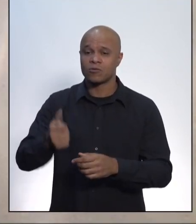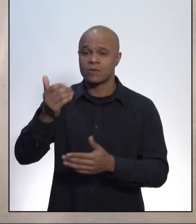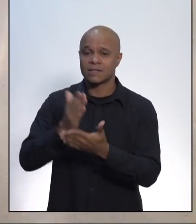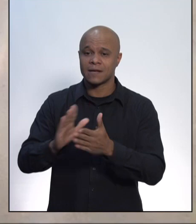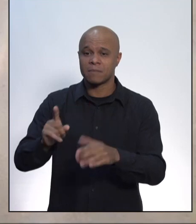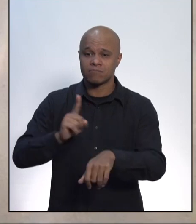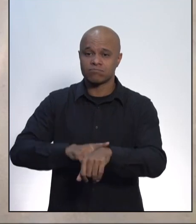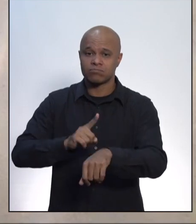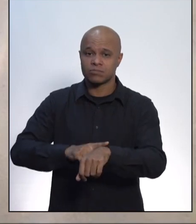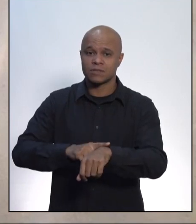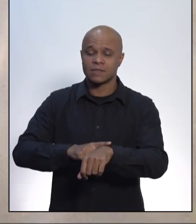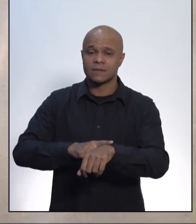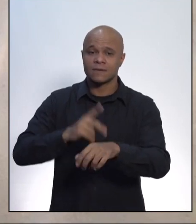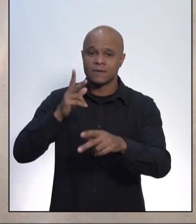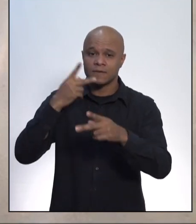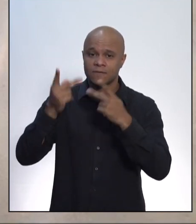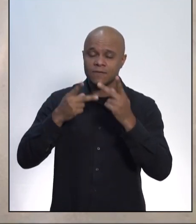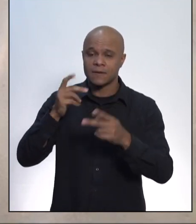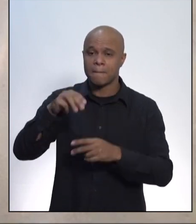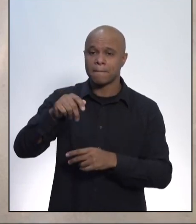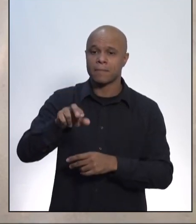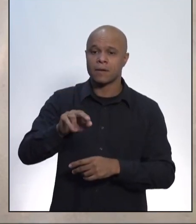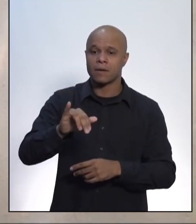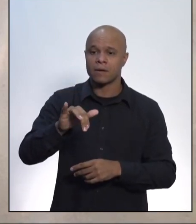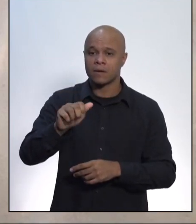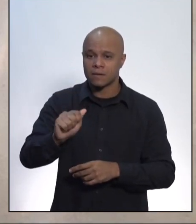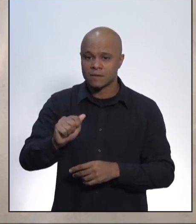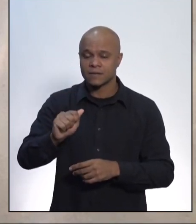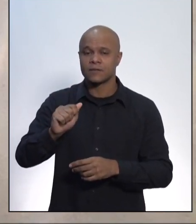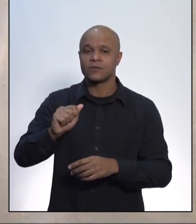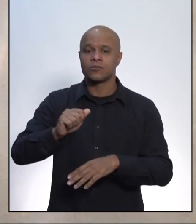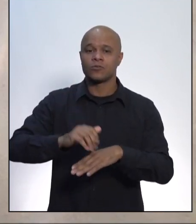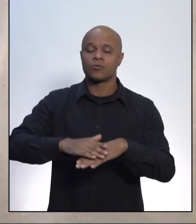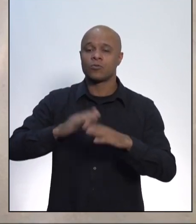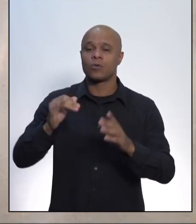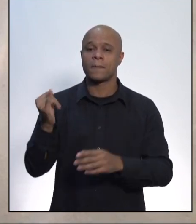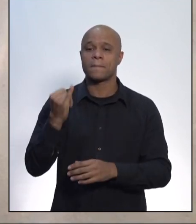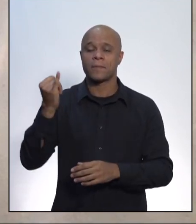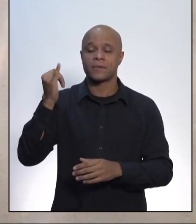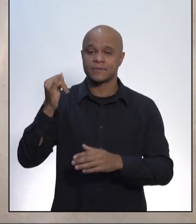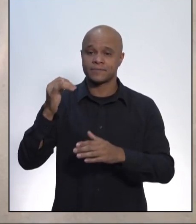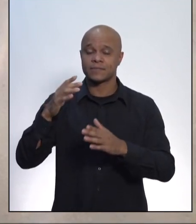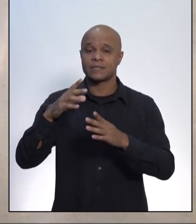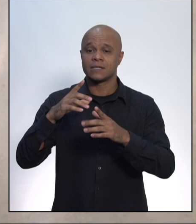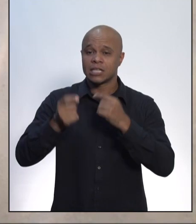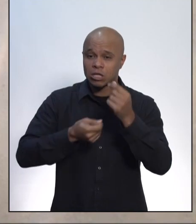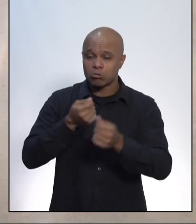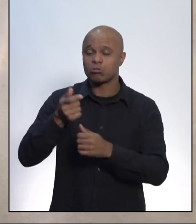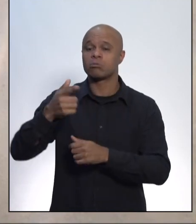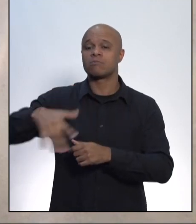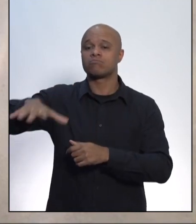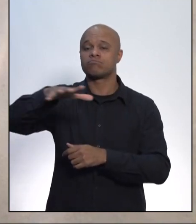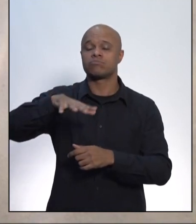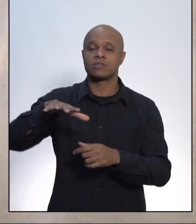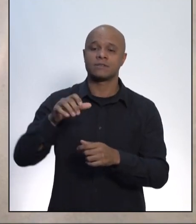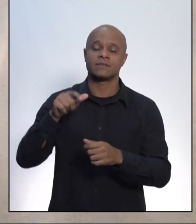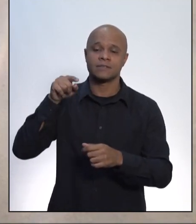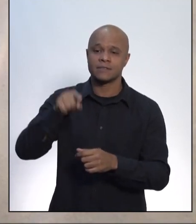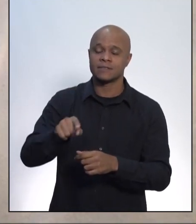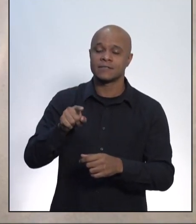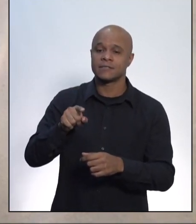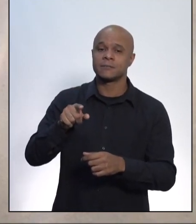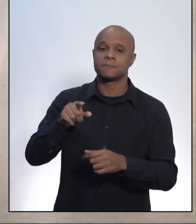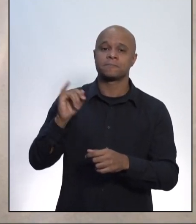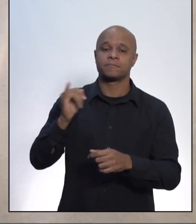gente tentar responder a todos. A Maria quer saber qual é a importância do empreendedorismo para a economia. Eu diria, Maria, fundamental